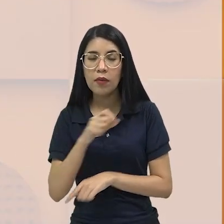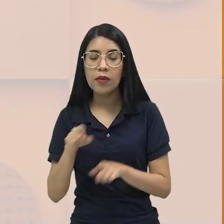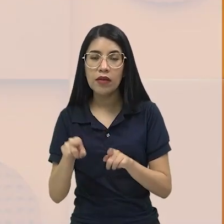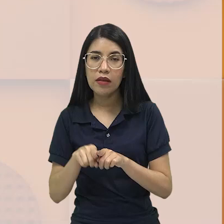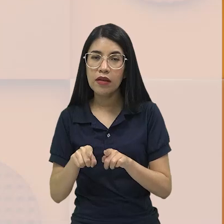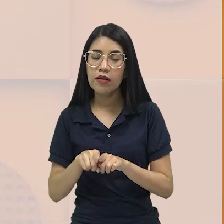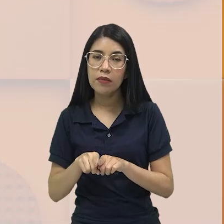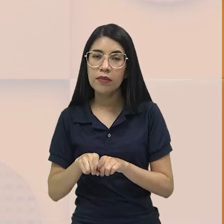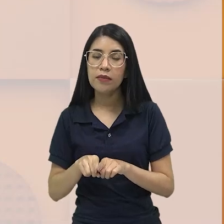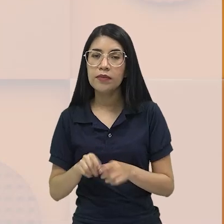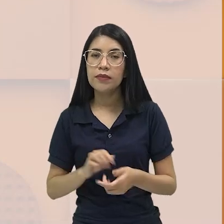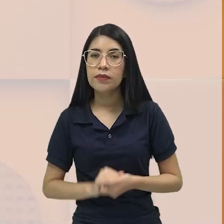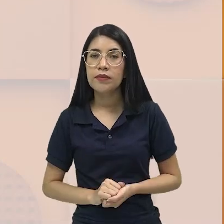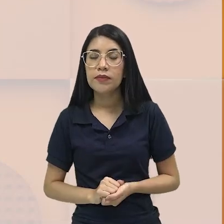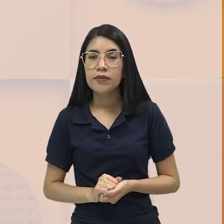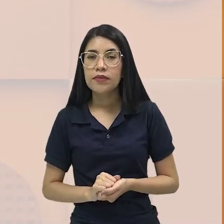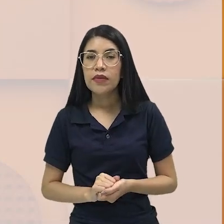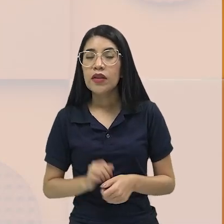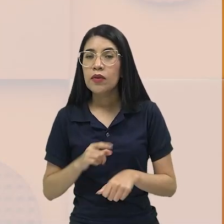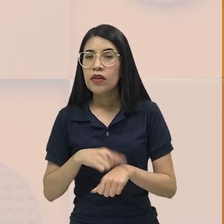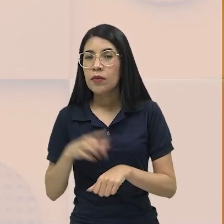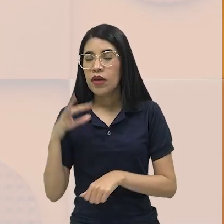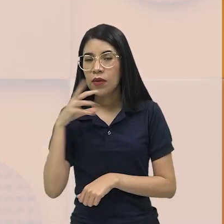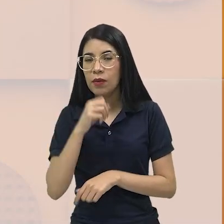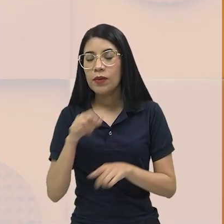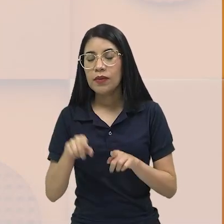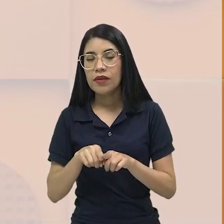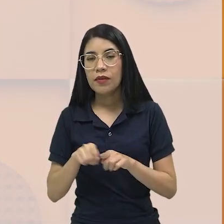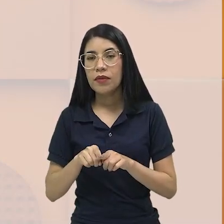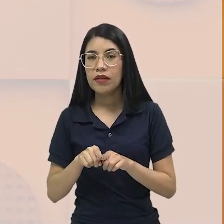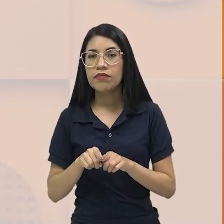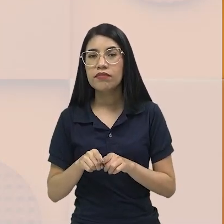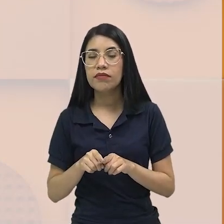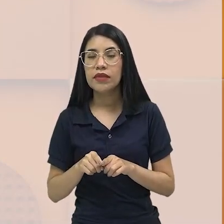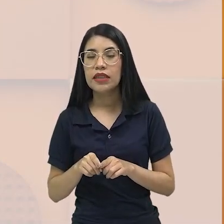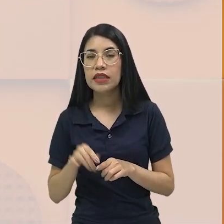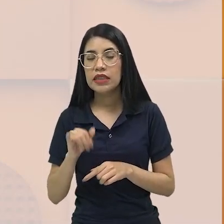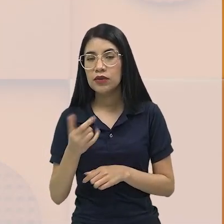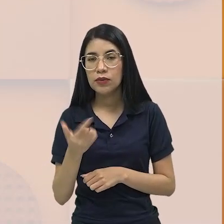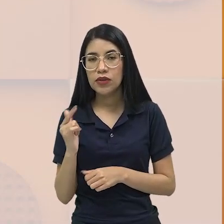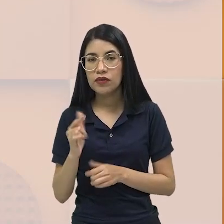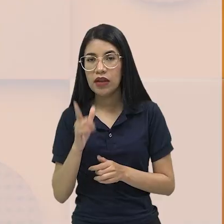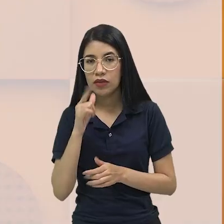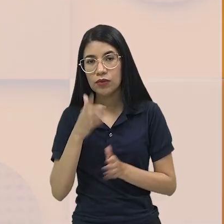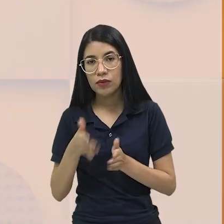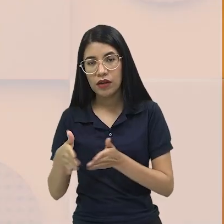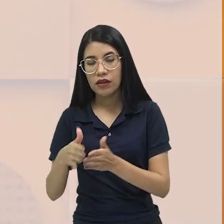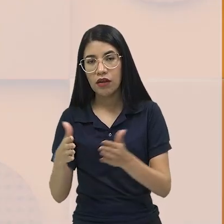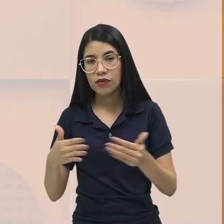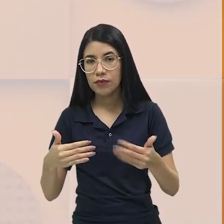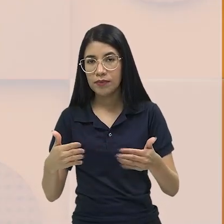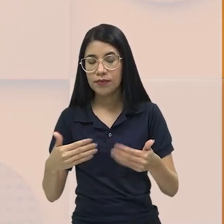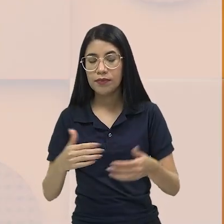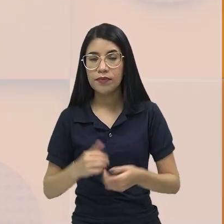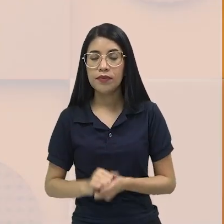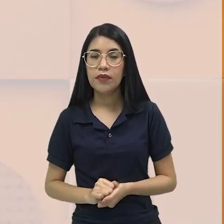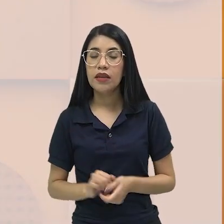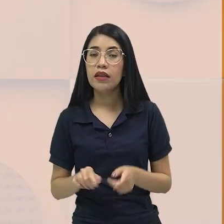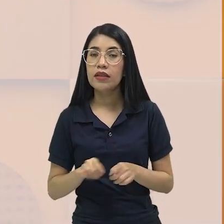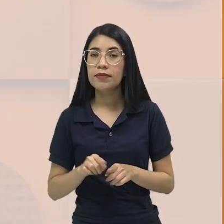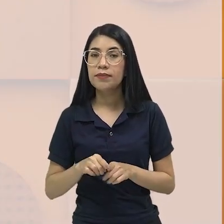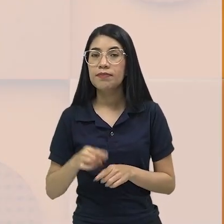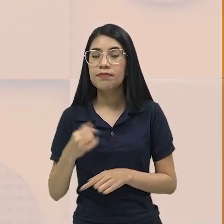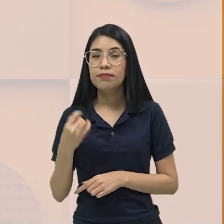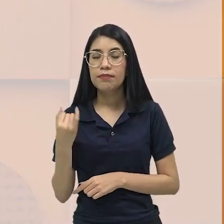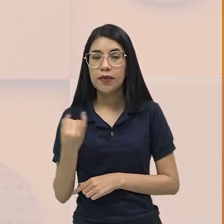também, percorrer esse caminho que demoraria muito mais tempo sem o Canal do Panamá. É interessante falar